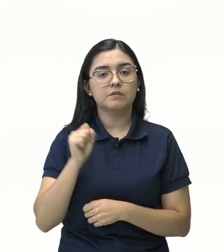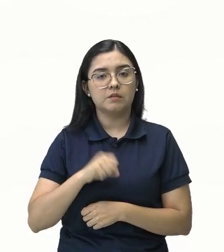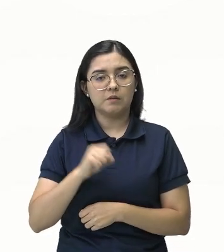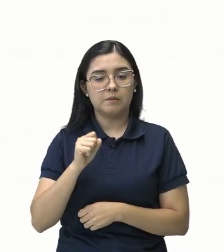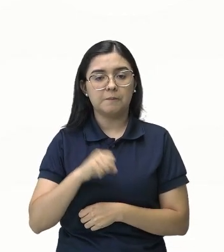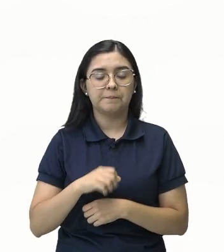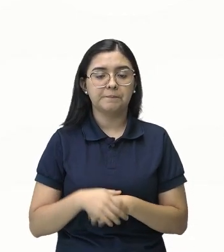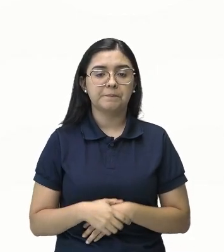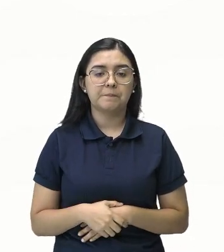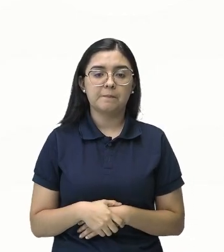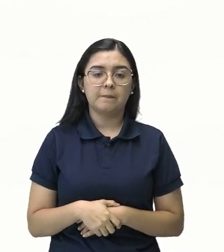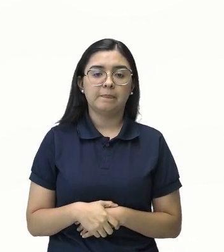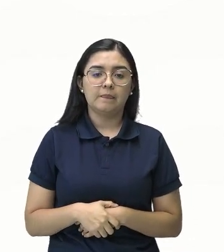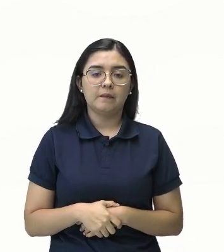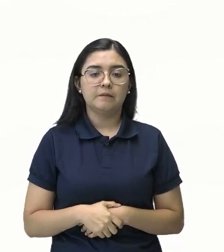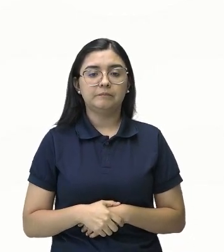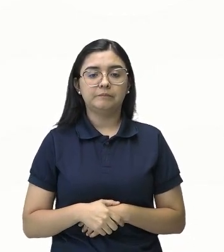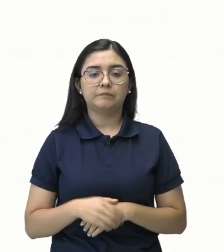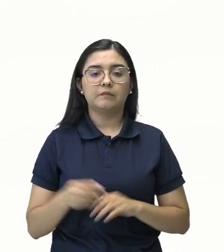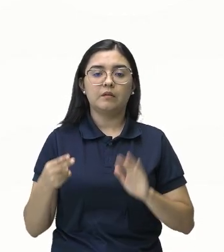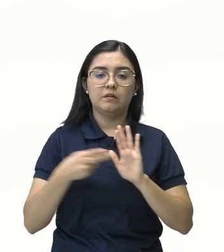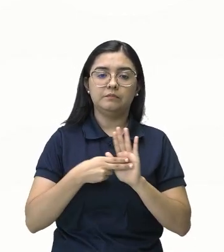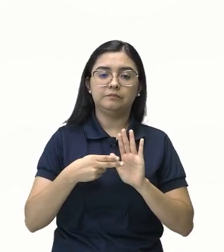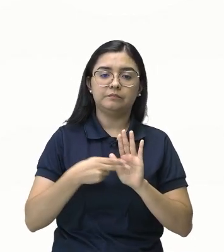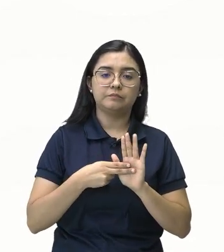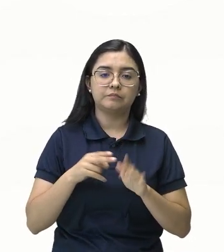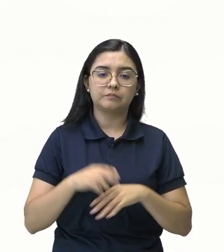sim. Vai dar